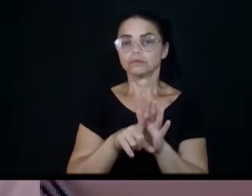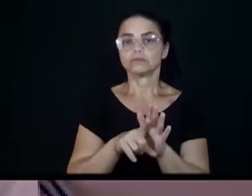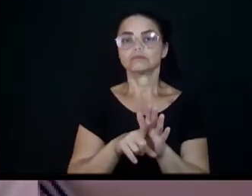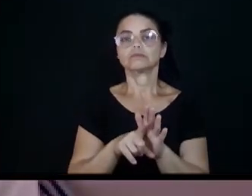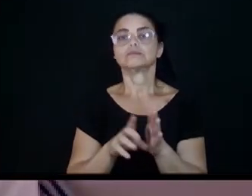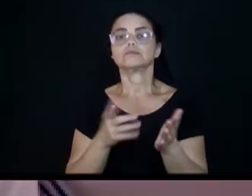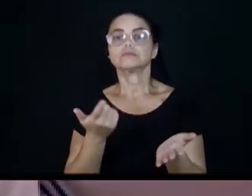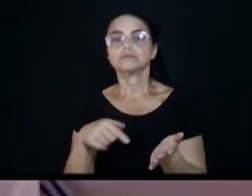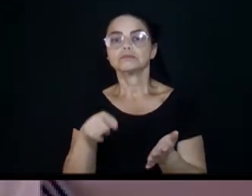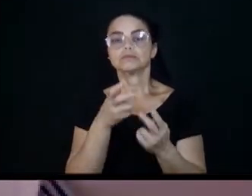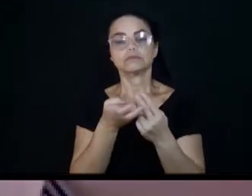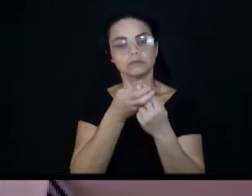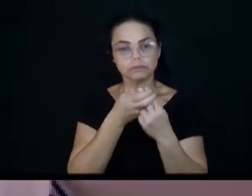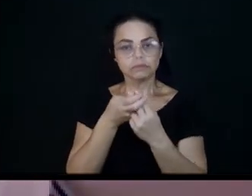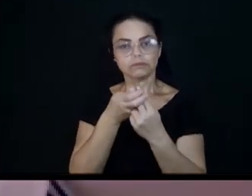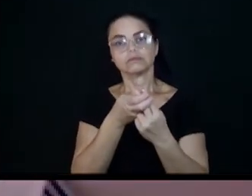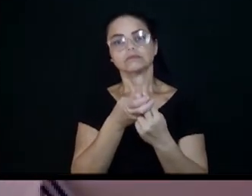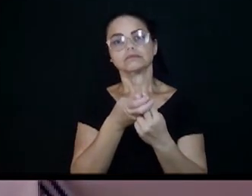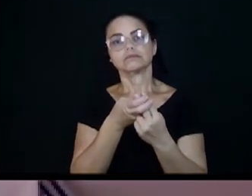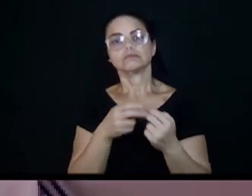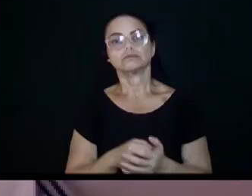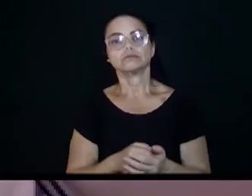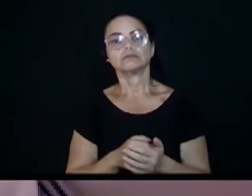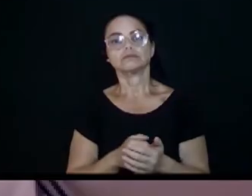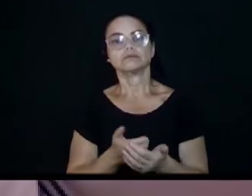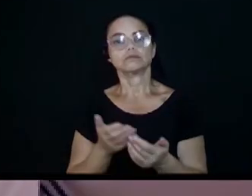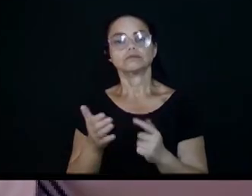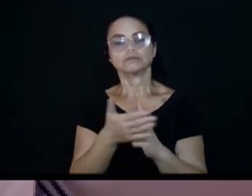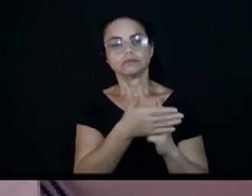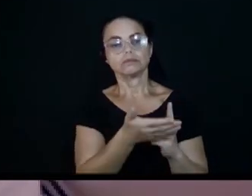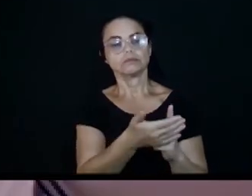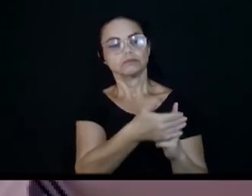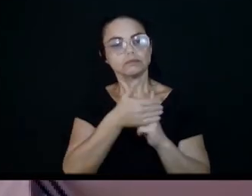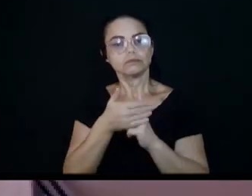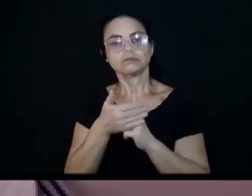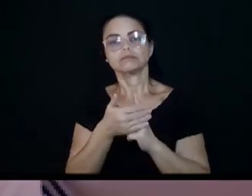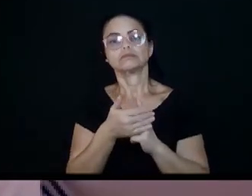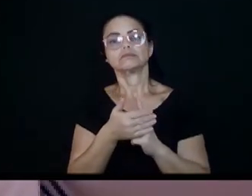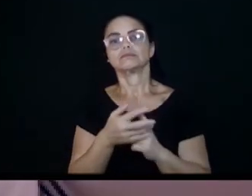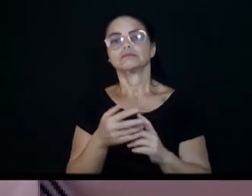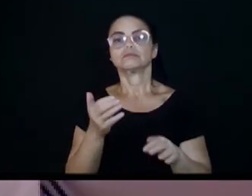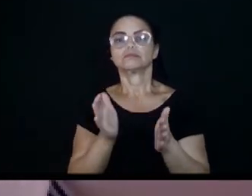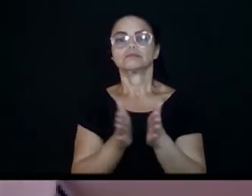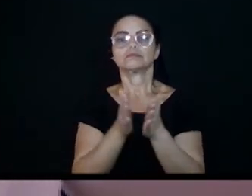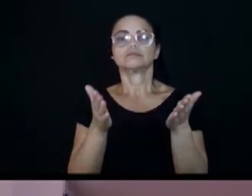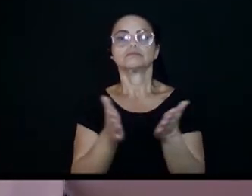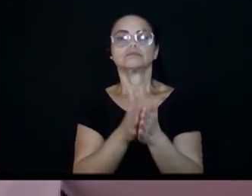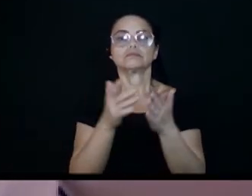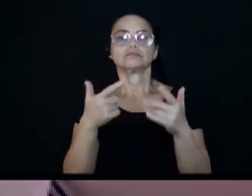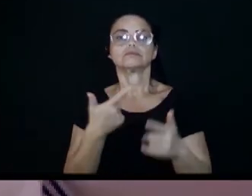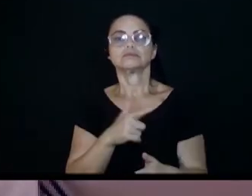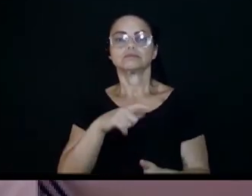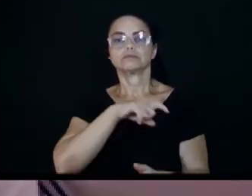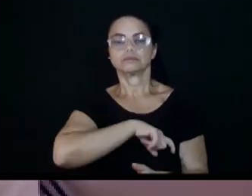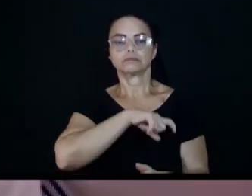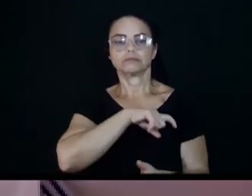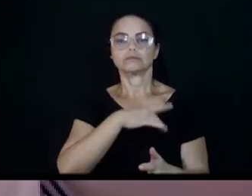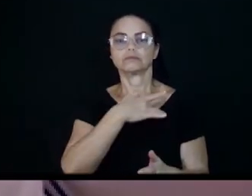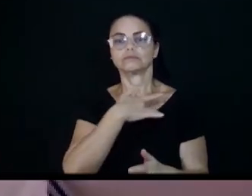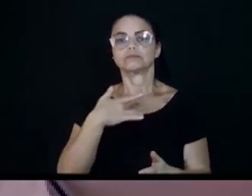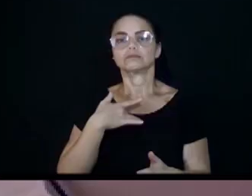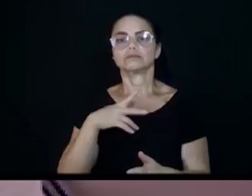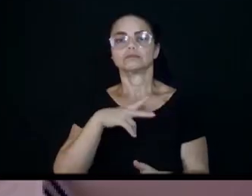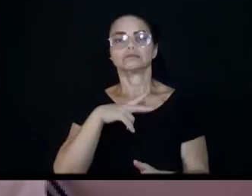SUS acolha esses pacientes que não têm condições de ter um plano de saúde ou fazer uma consulta particular.